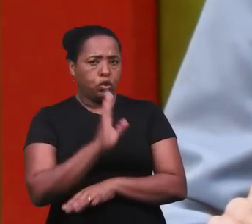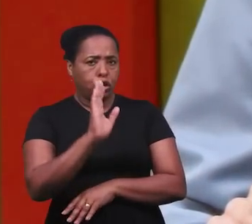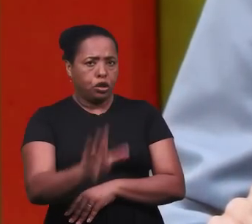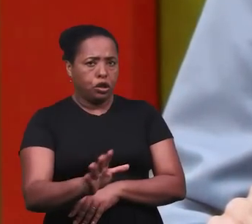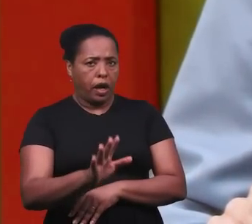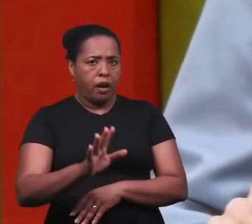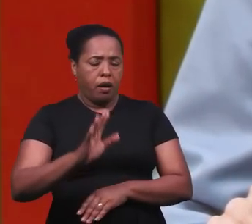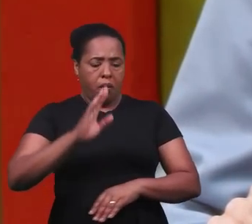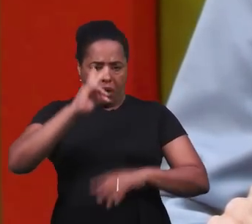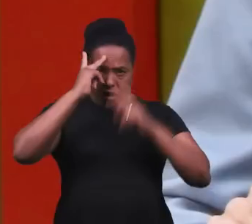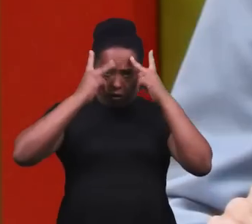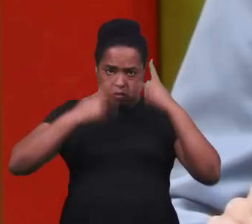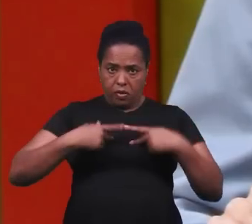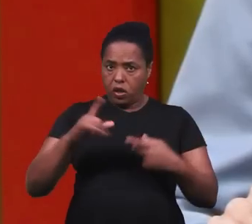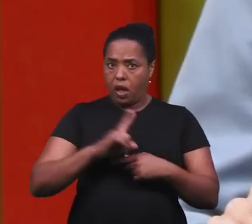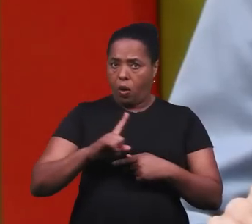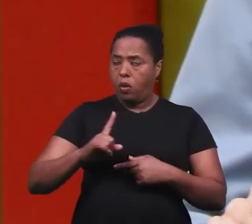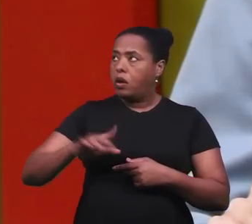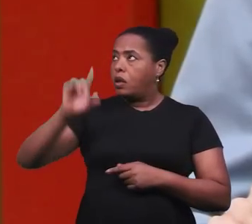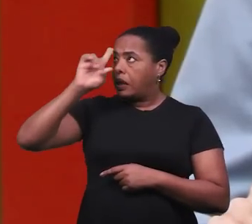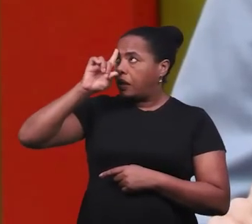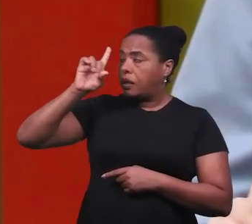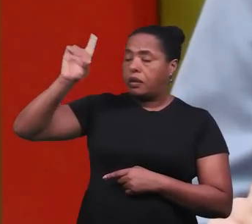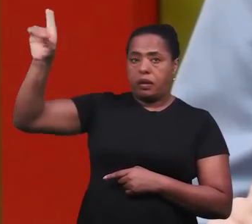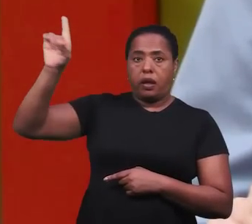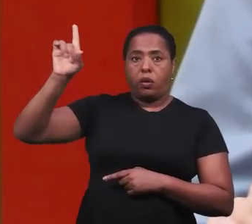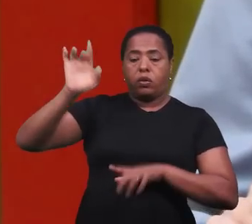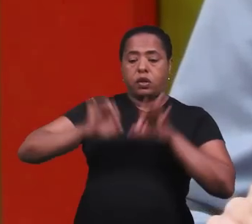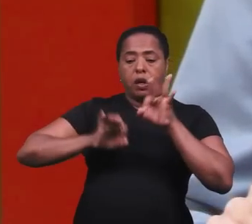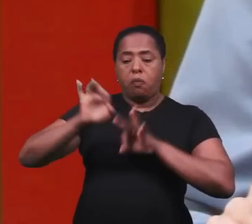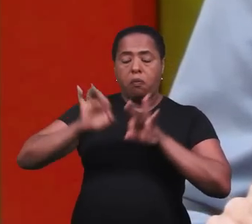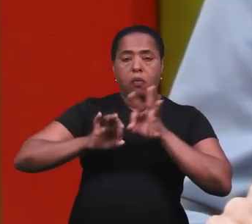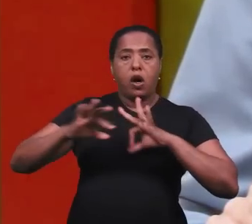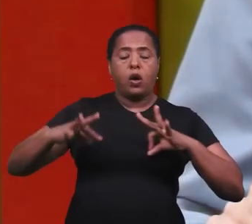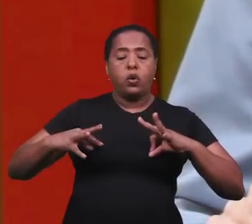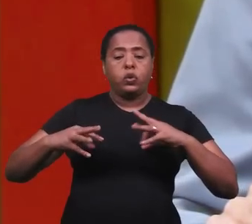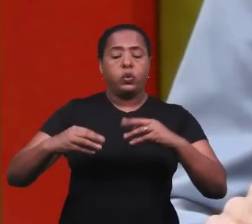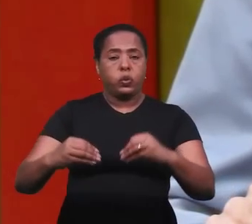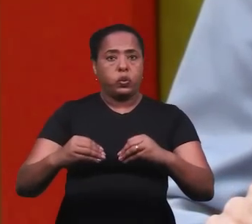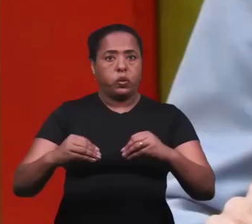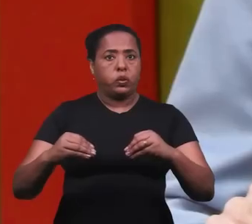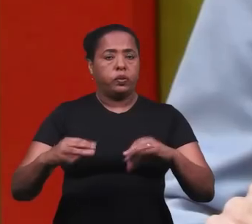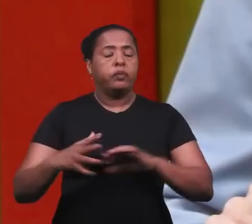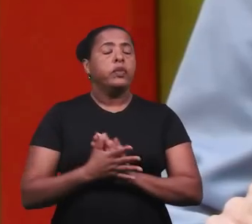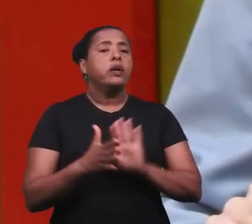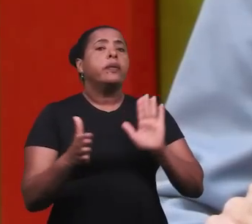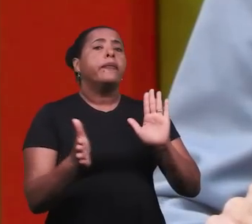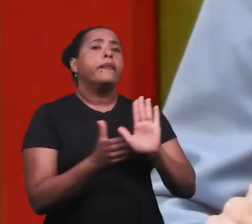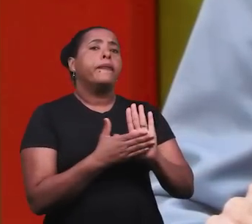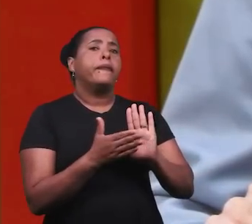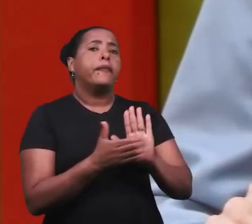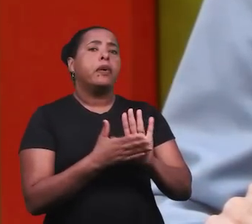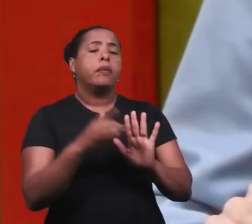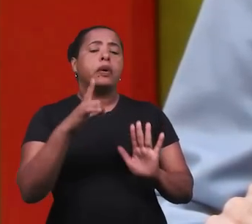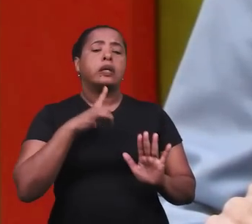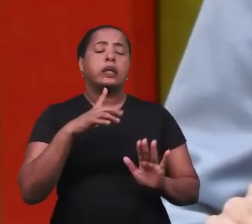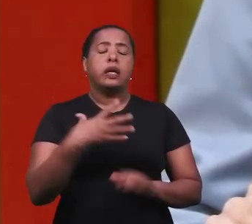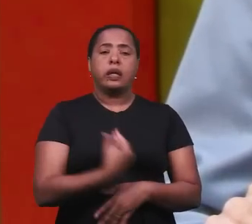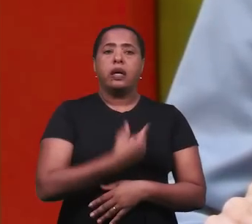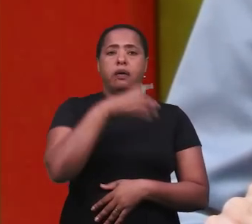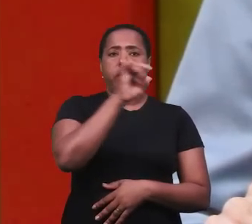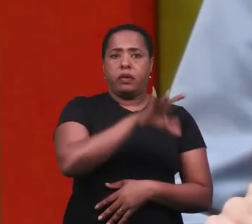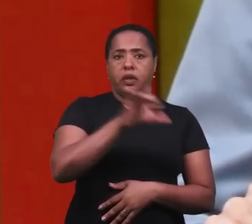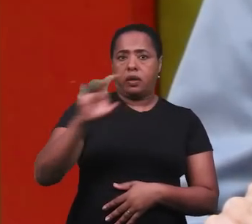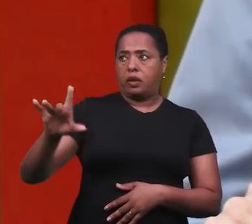diz, né? Há um tempo determinado. Esse tempo determinado não foi determinado pelo homem, mas o tempo foi determinado por Deus. Ou seja,